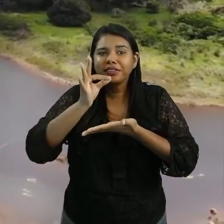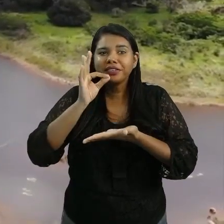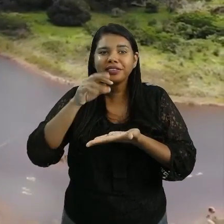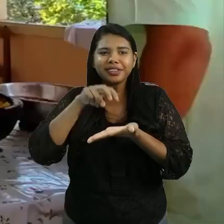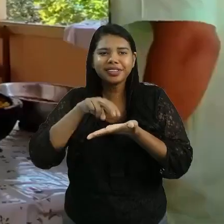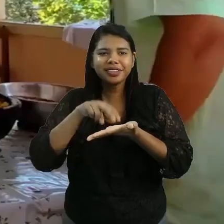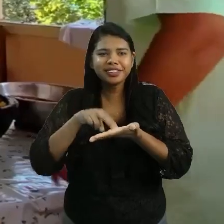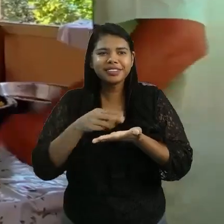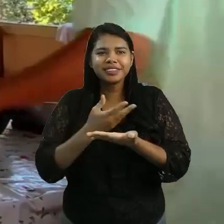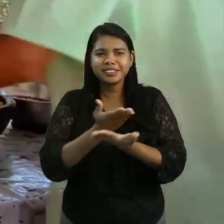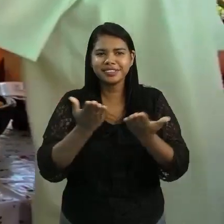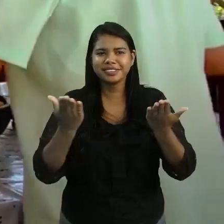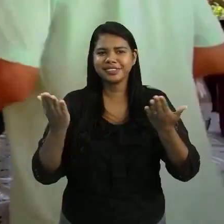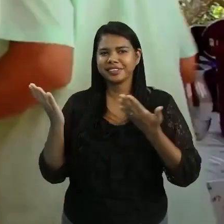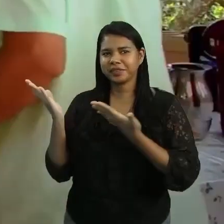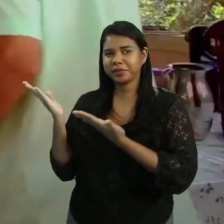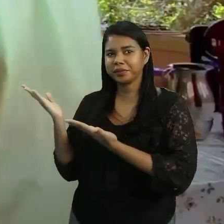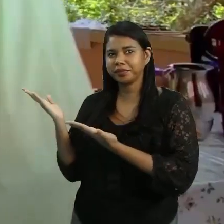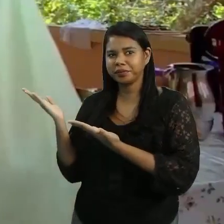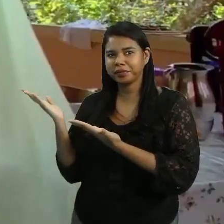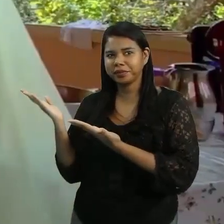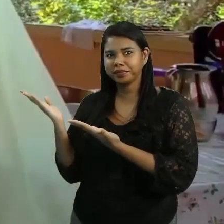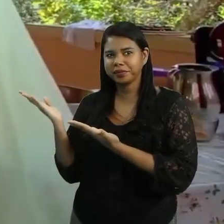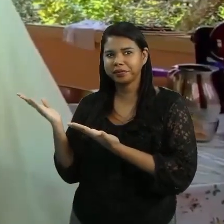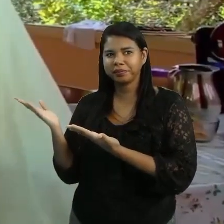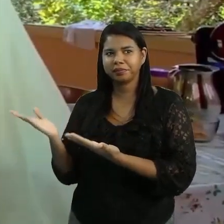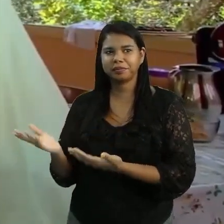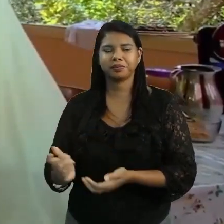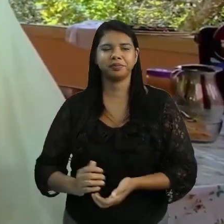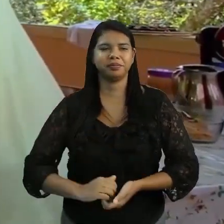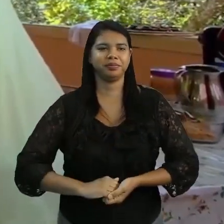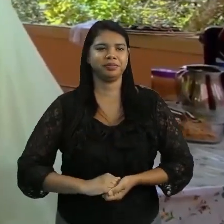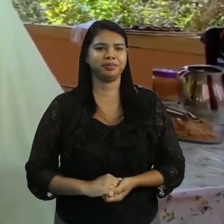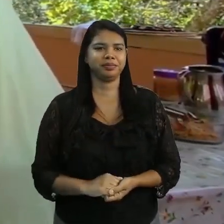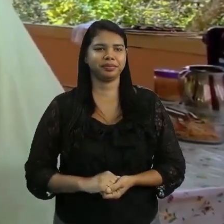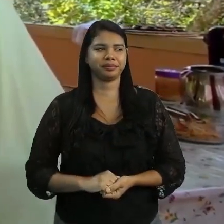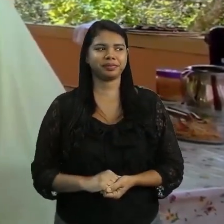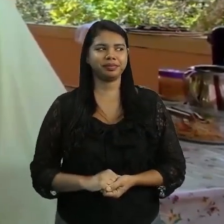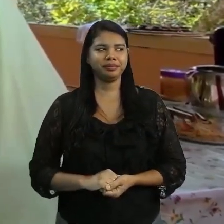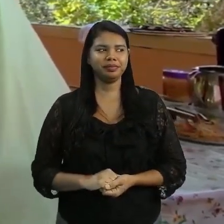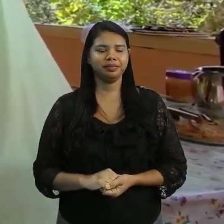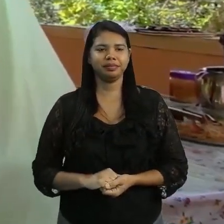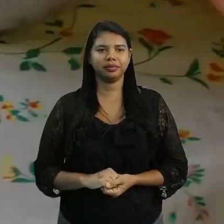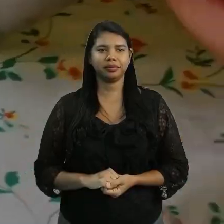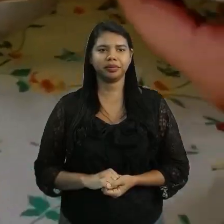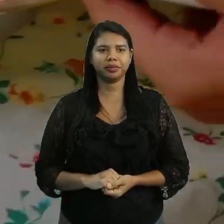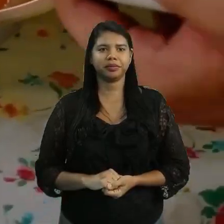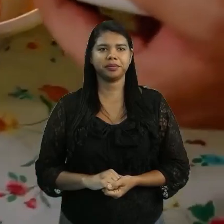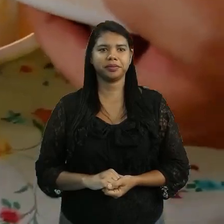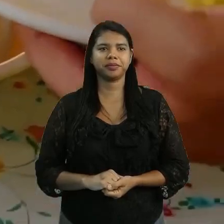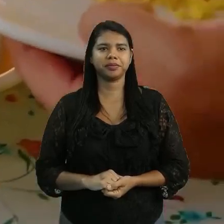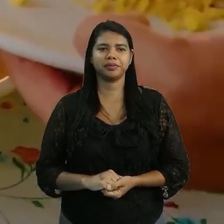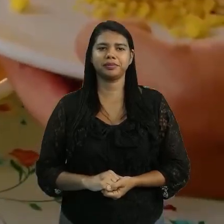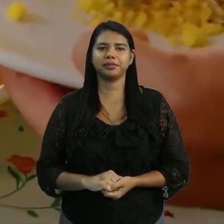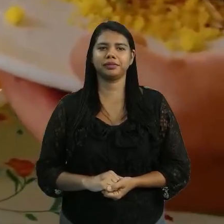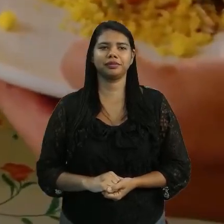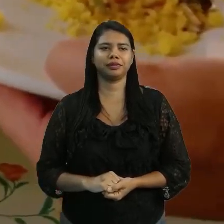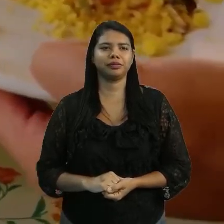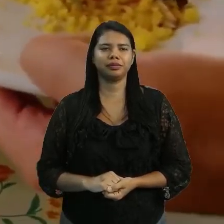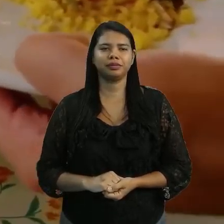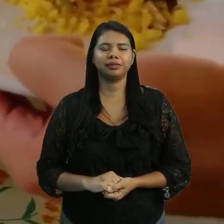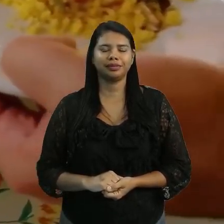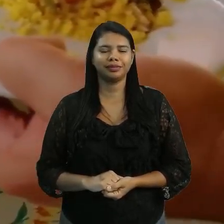falo, sou. Eu imaginei você de barba, velho. Eu falo, não. Aí vai explicar toda essa história, exatamente. Maravilha, obrigado, Guru.